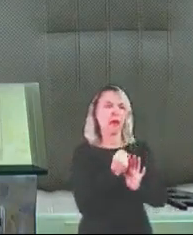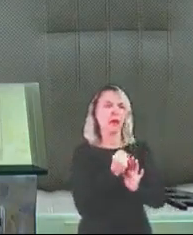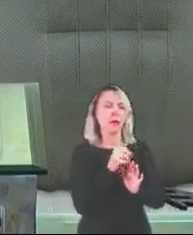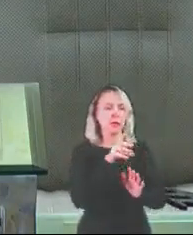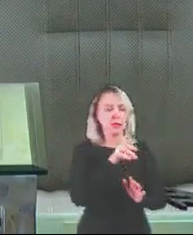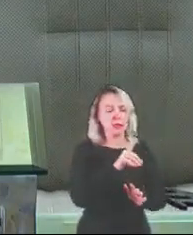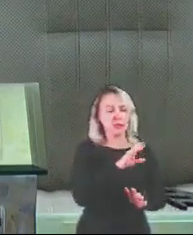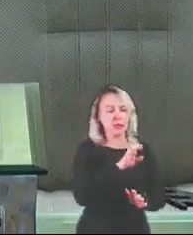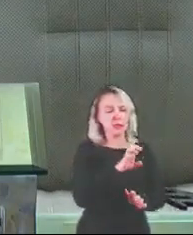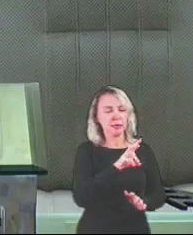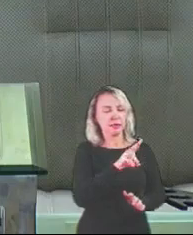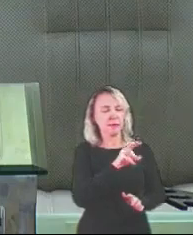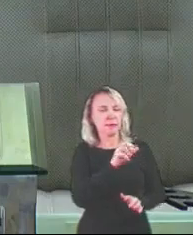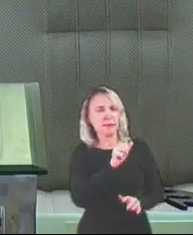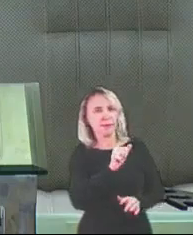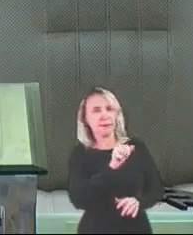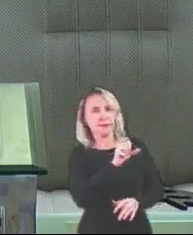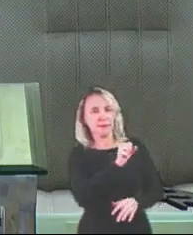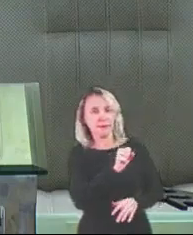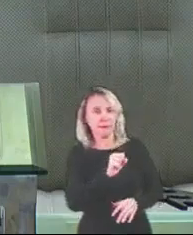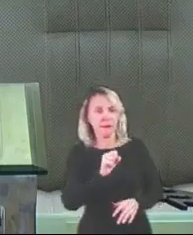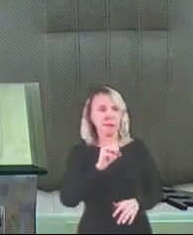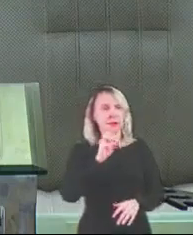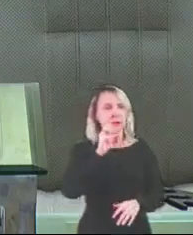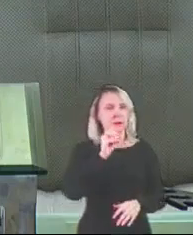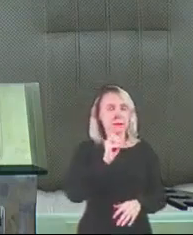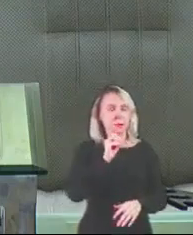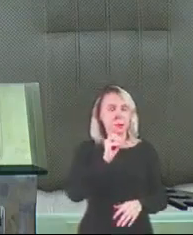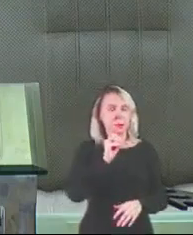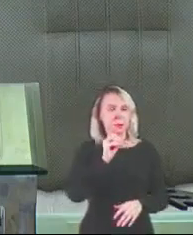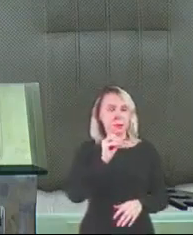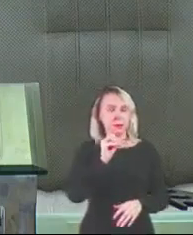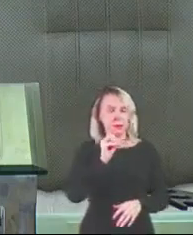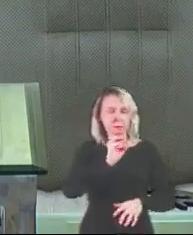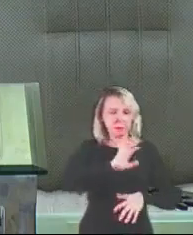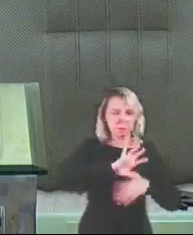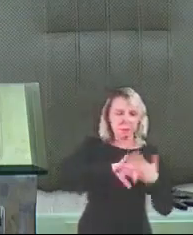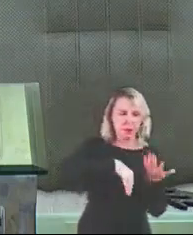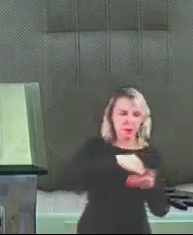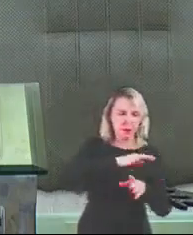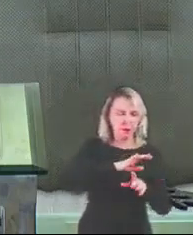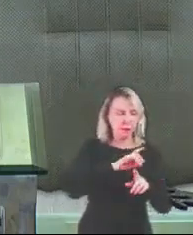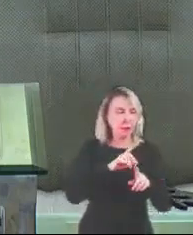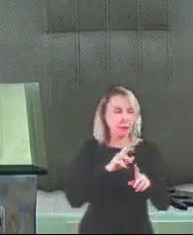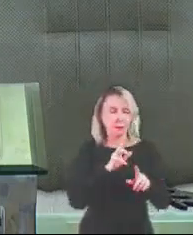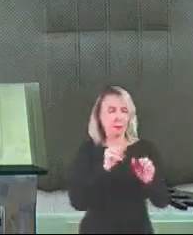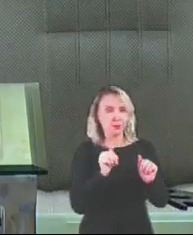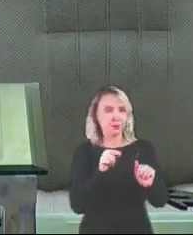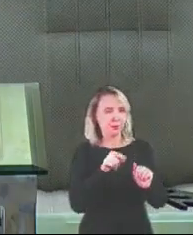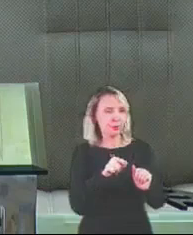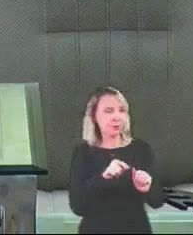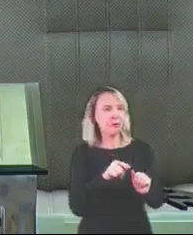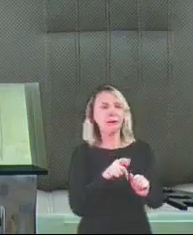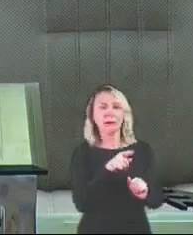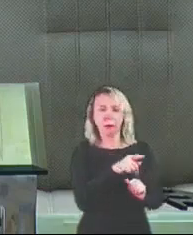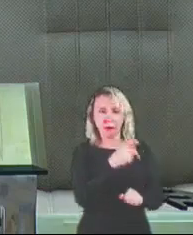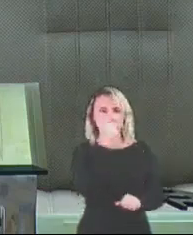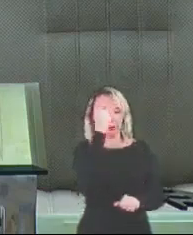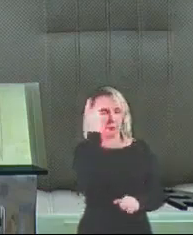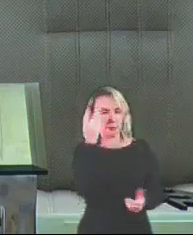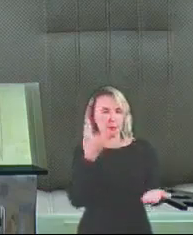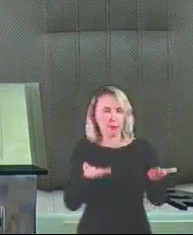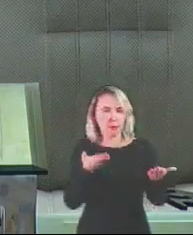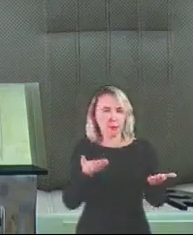Nunca foi visto como uma pessoa equilibrada dentro de uma sociedade. Os romanos diziam que o